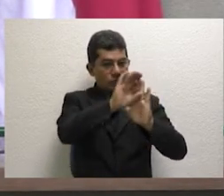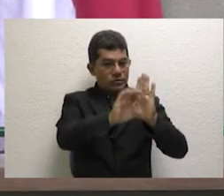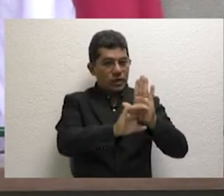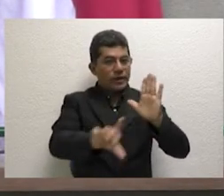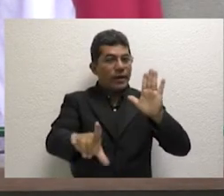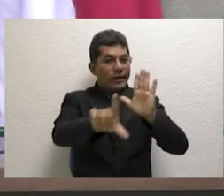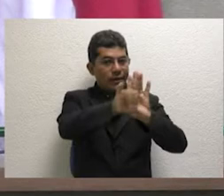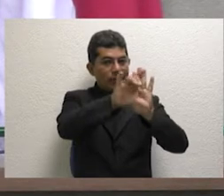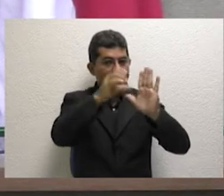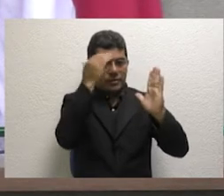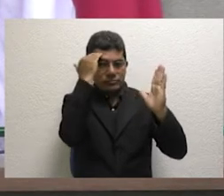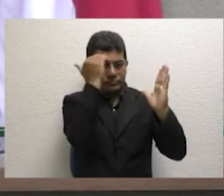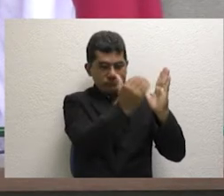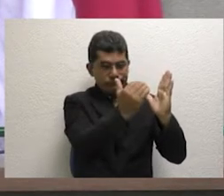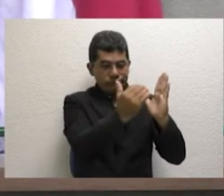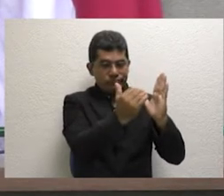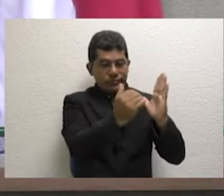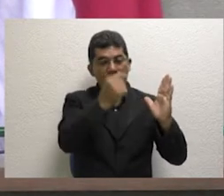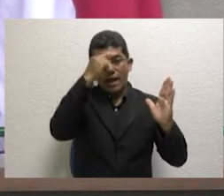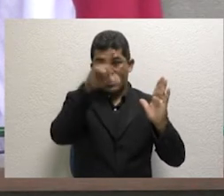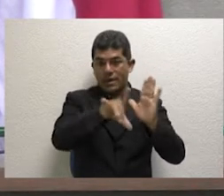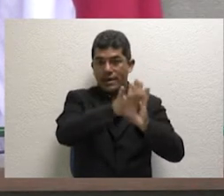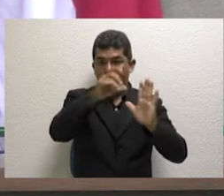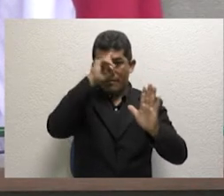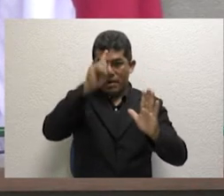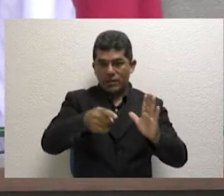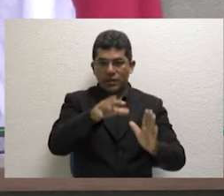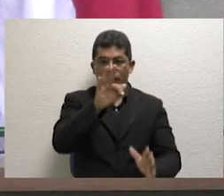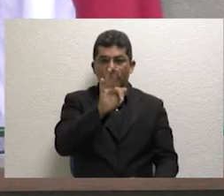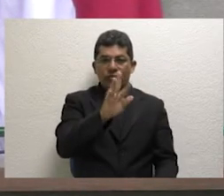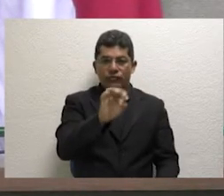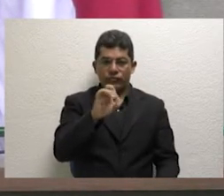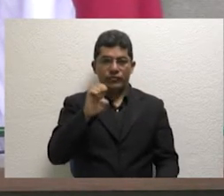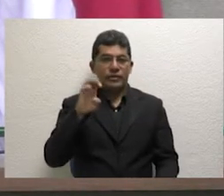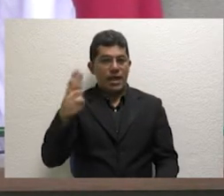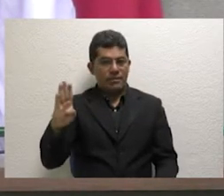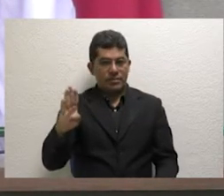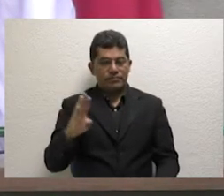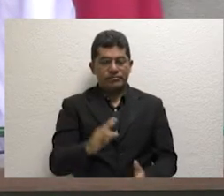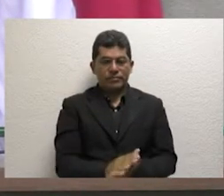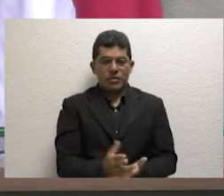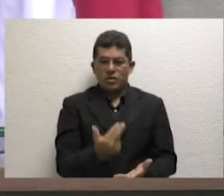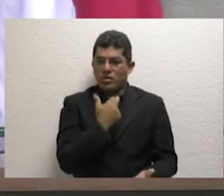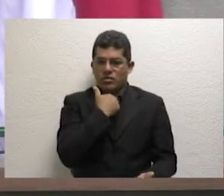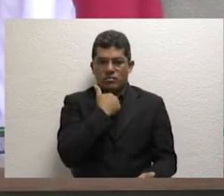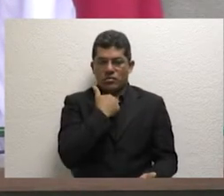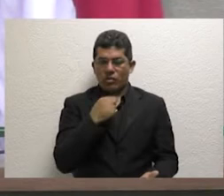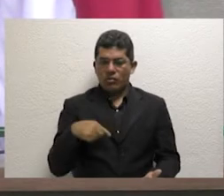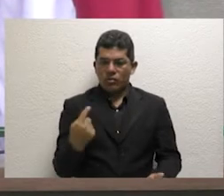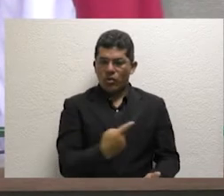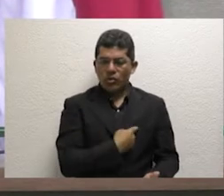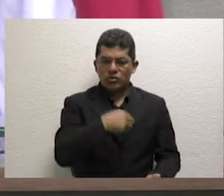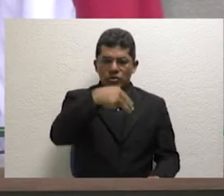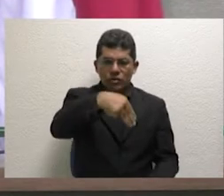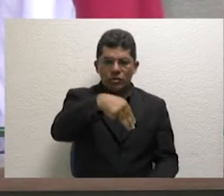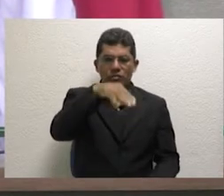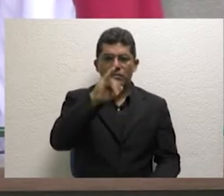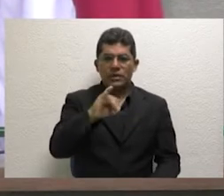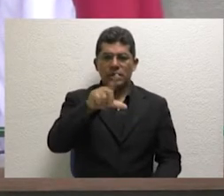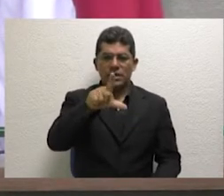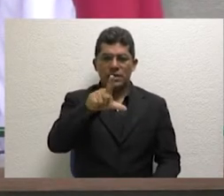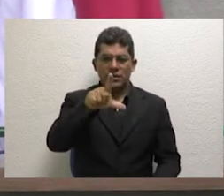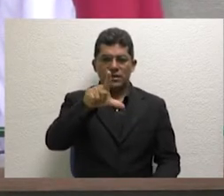legais do que preconiza a lei do Fundeb não podemos como militante da educação deixar de